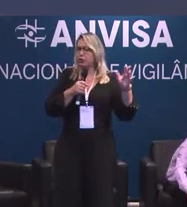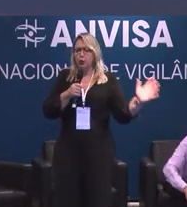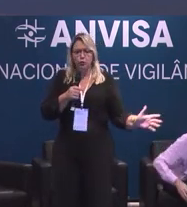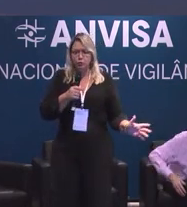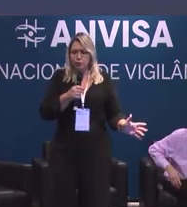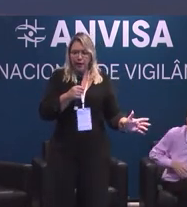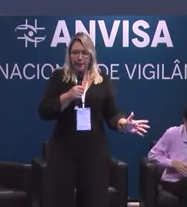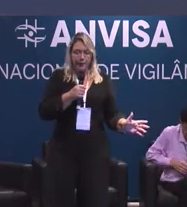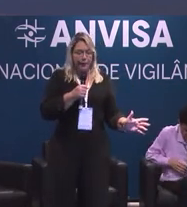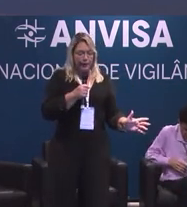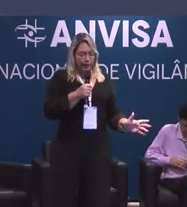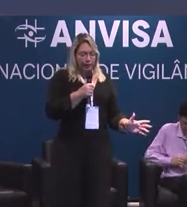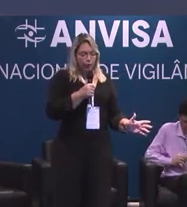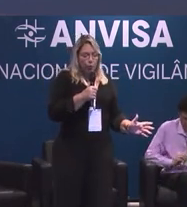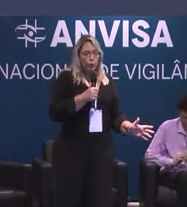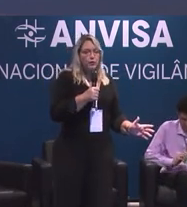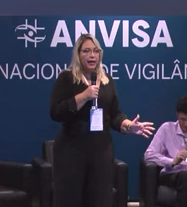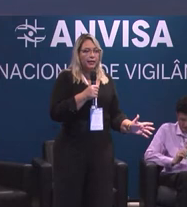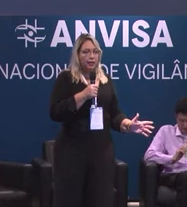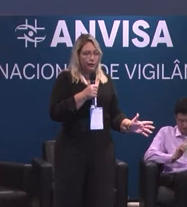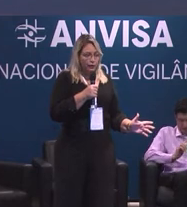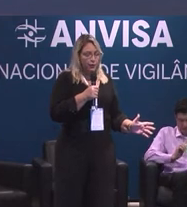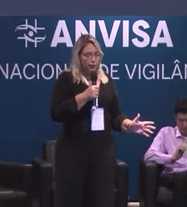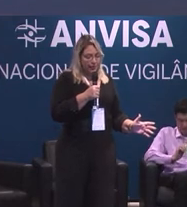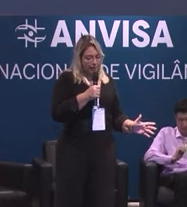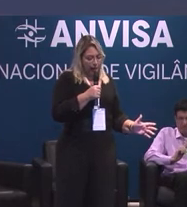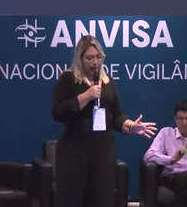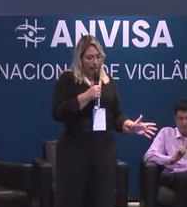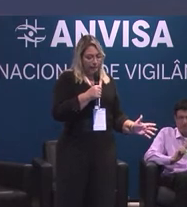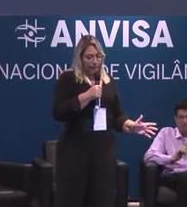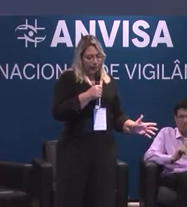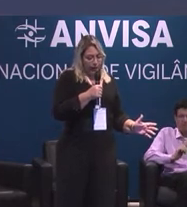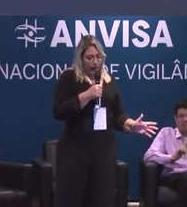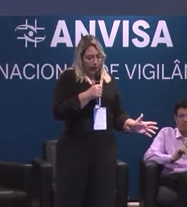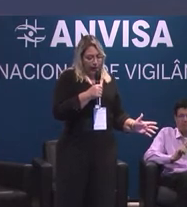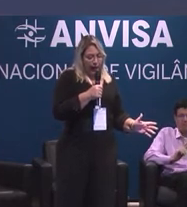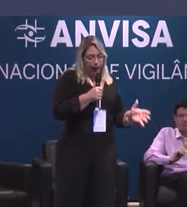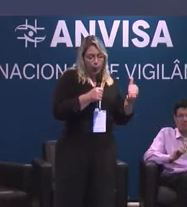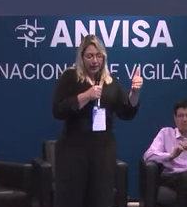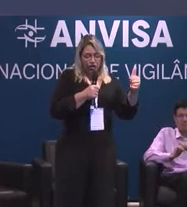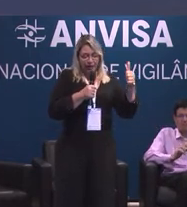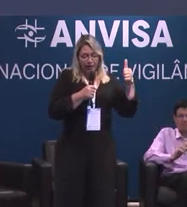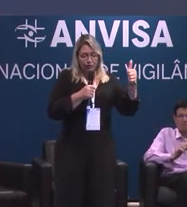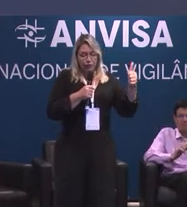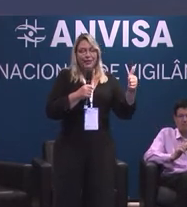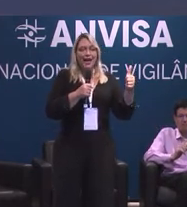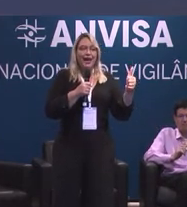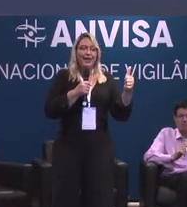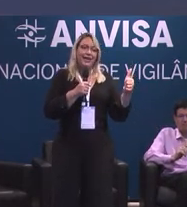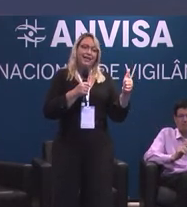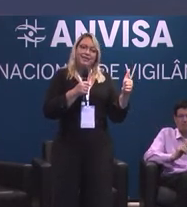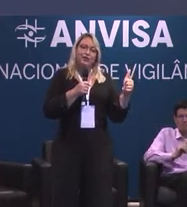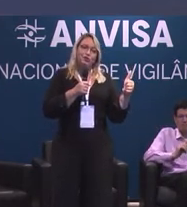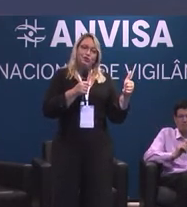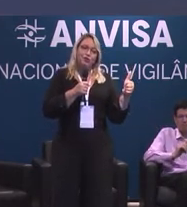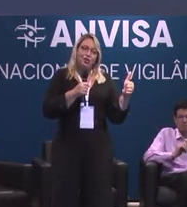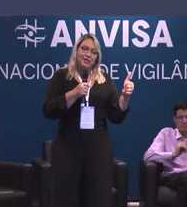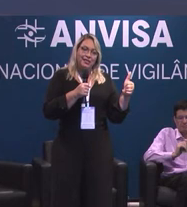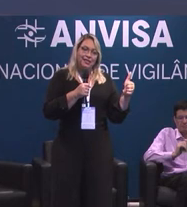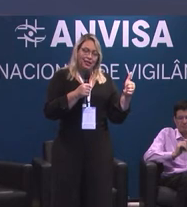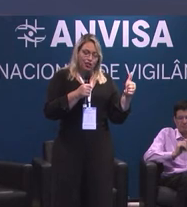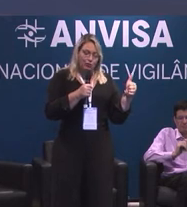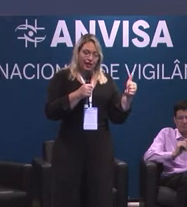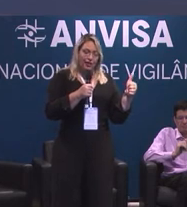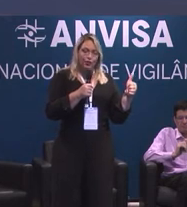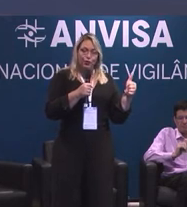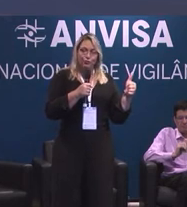todo mundo sabe. Como pontos negativos, pode passar? O planejamento não está idealizado junto com as necessidades